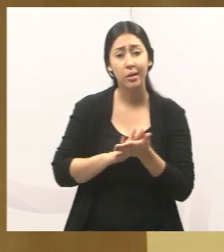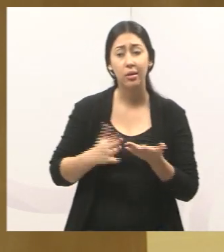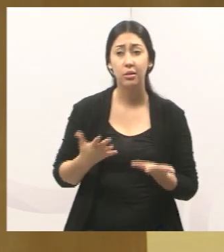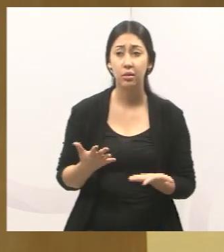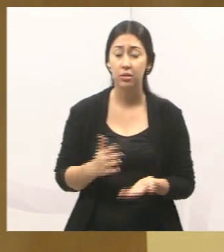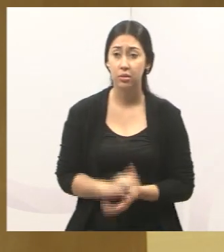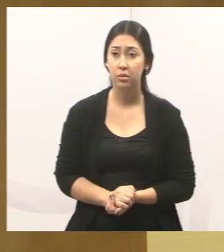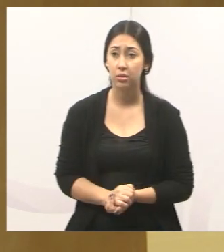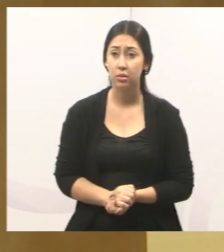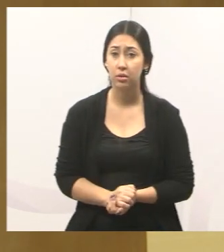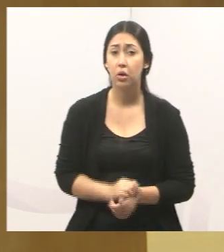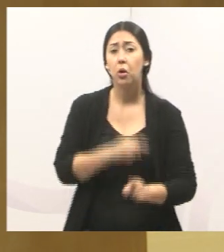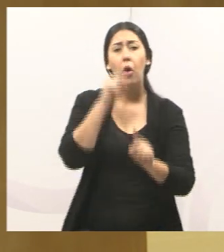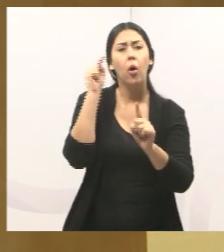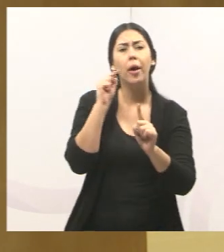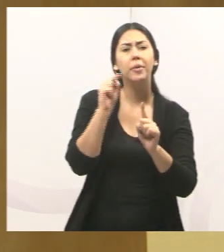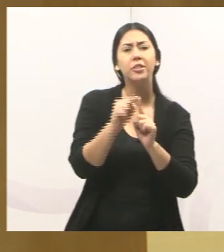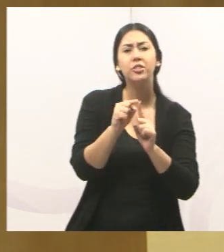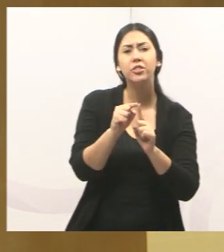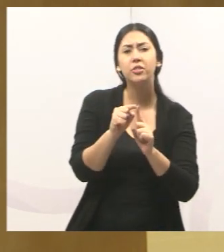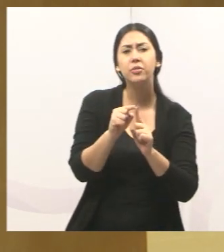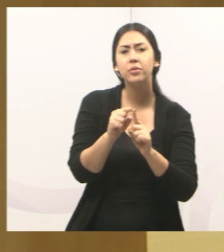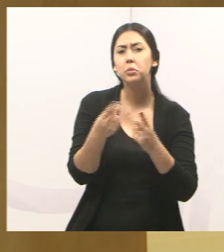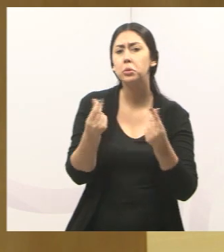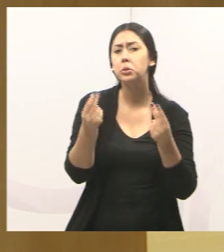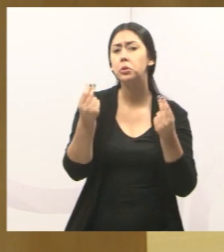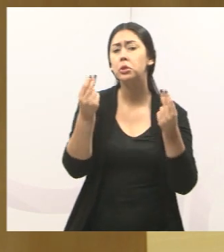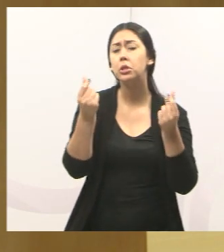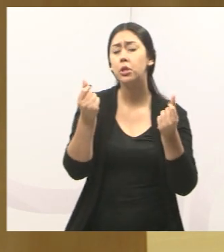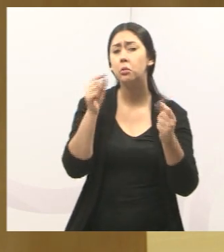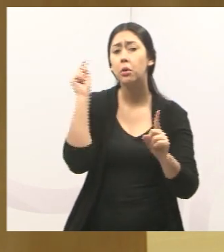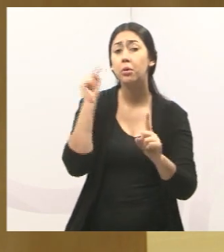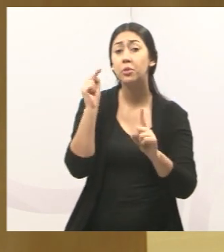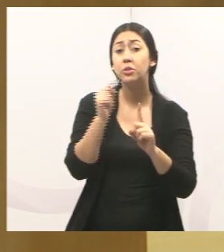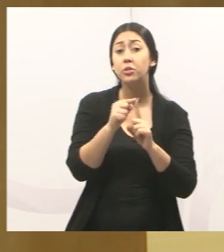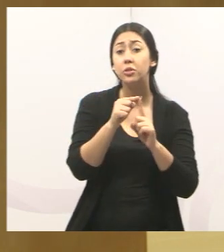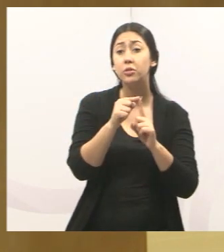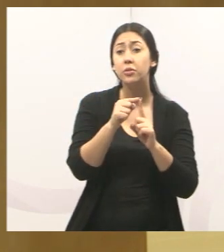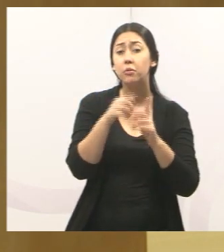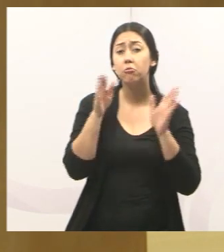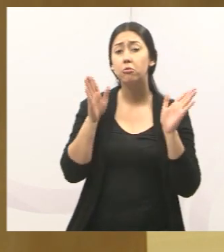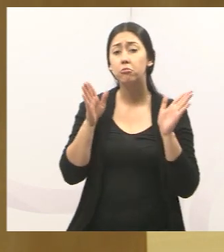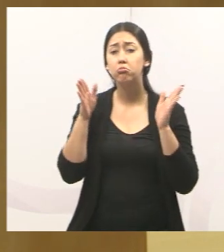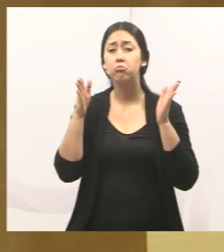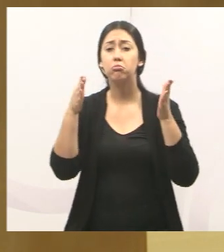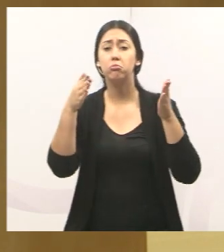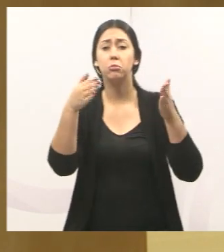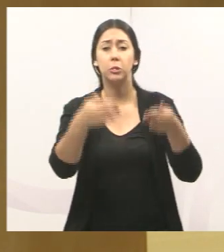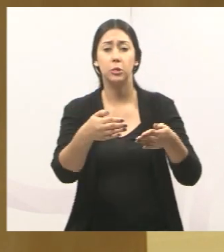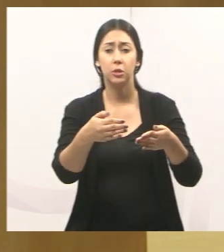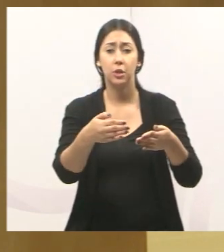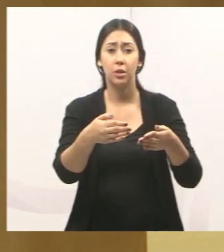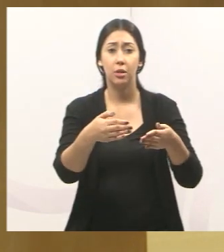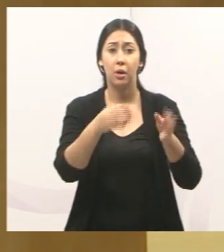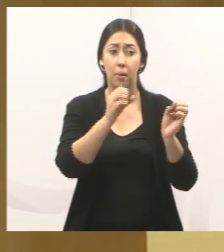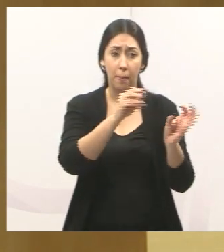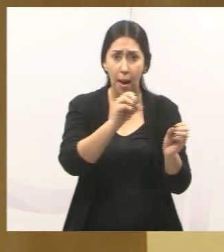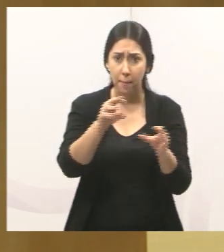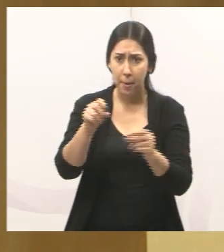A razão, a finalidade desse investimento, dessa verba pública, foi direcionada não para a pedagogia